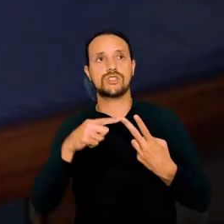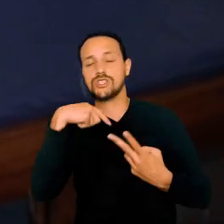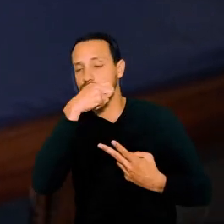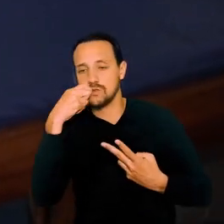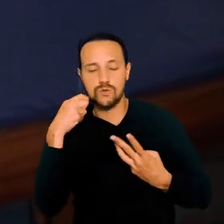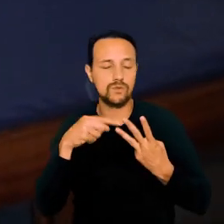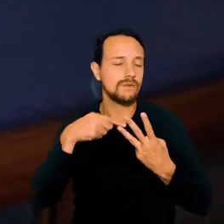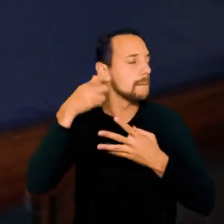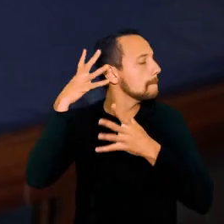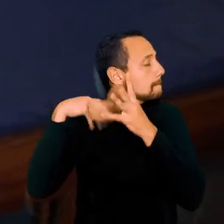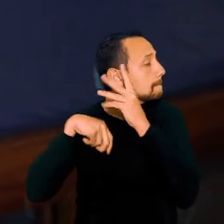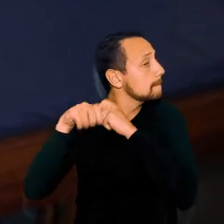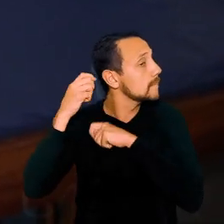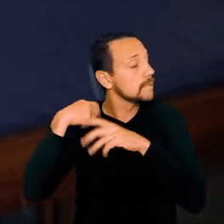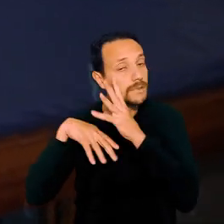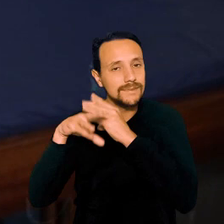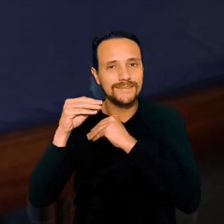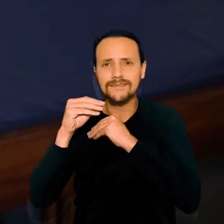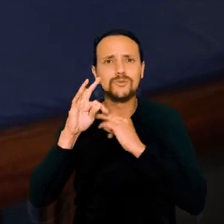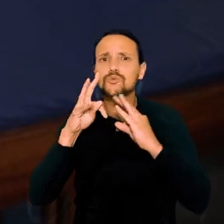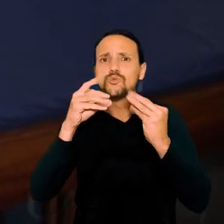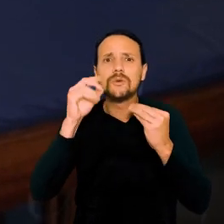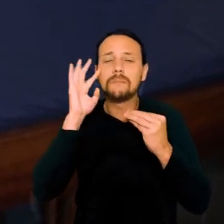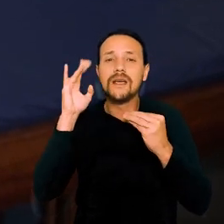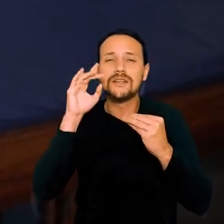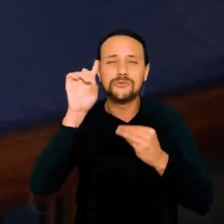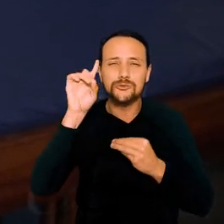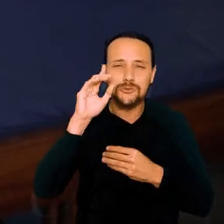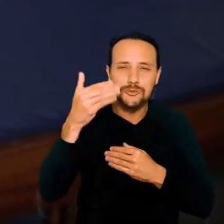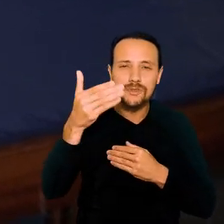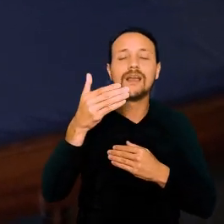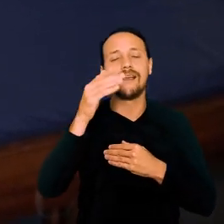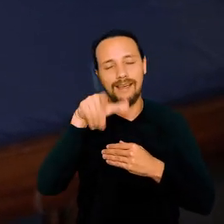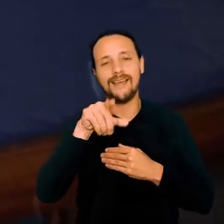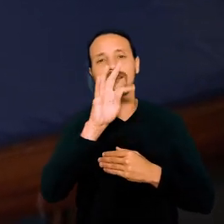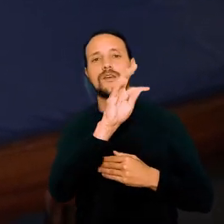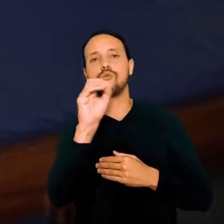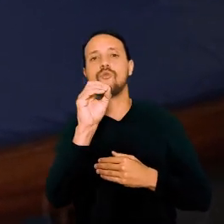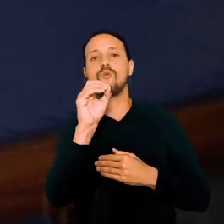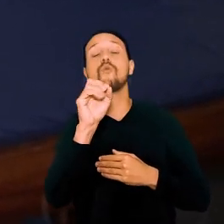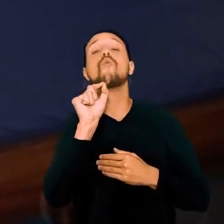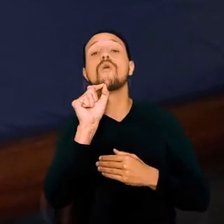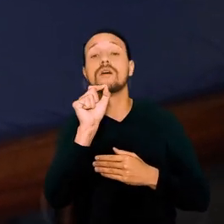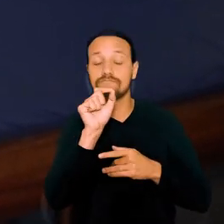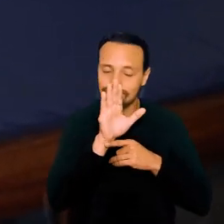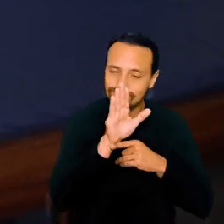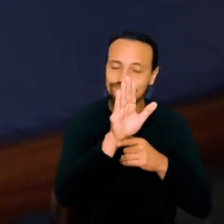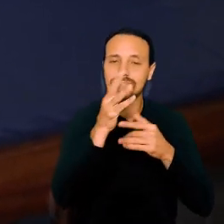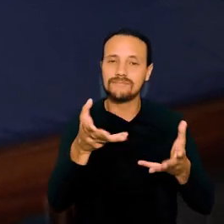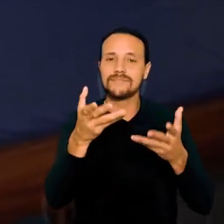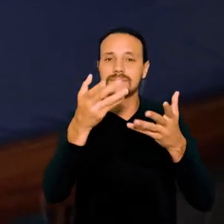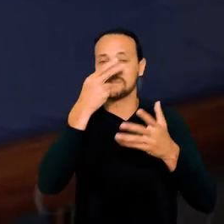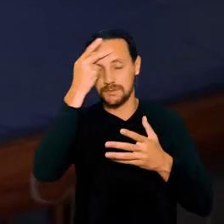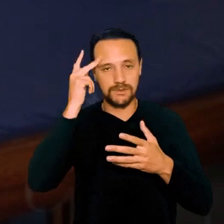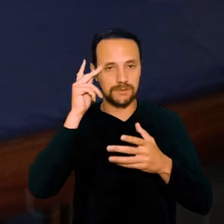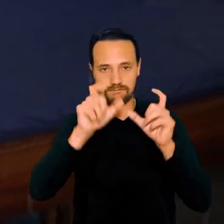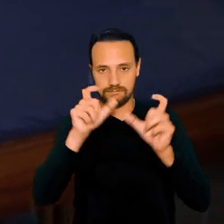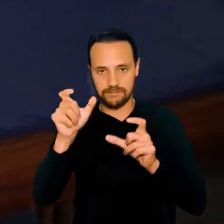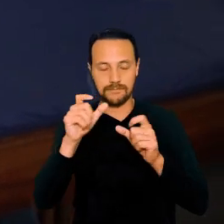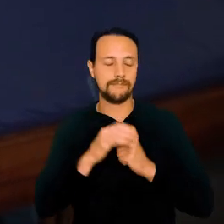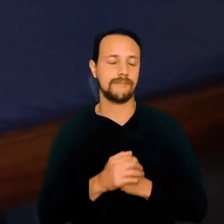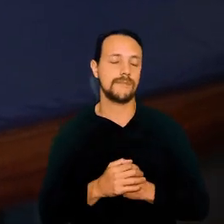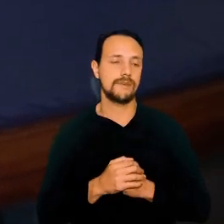e bem, tipo, achava que estava no fim da vida, mas eu pude conhecer gente nova e